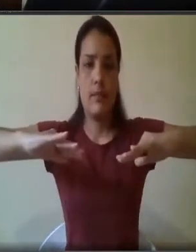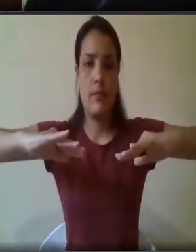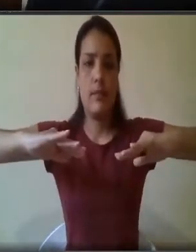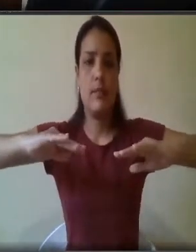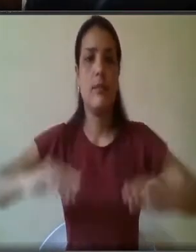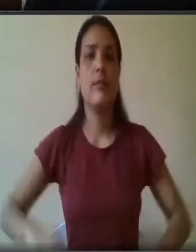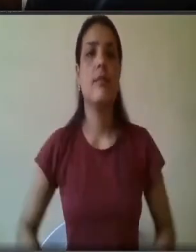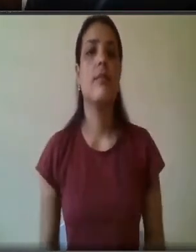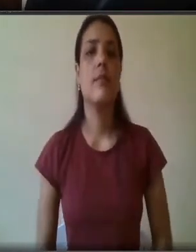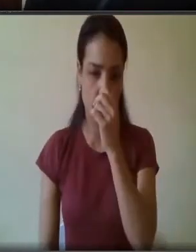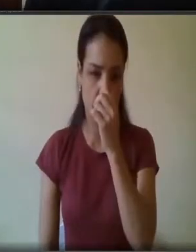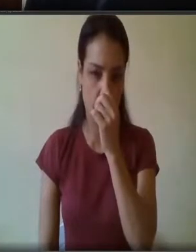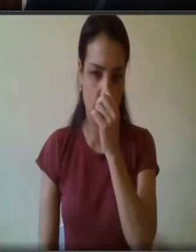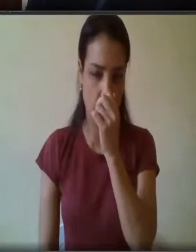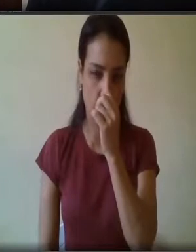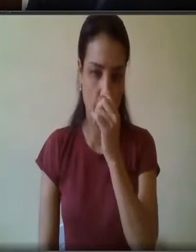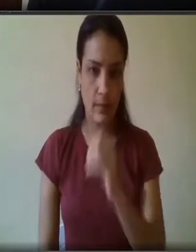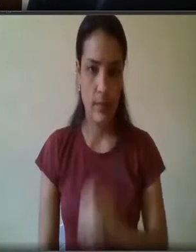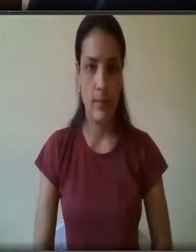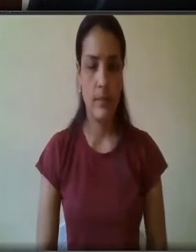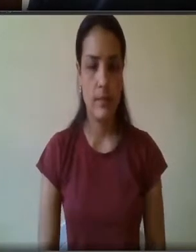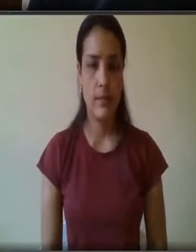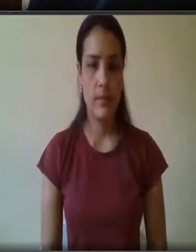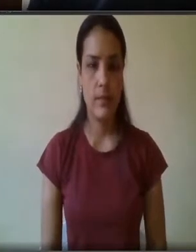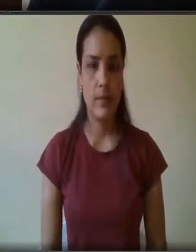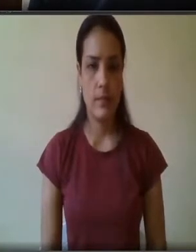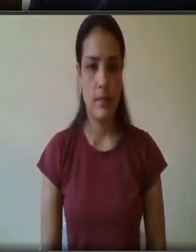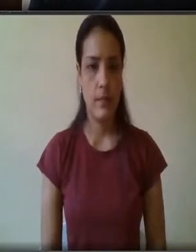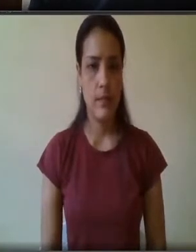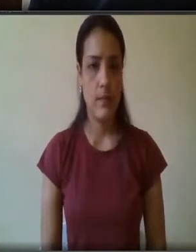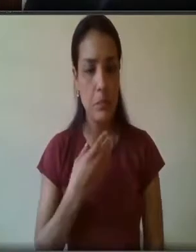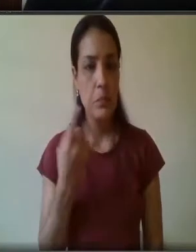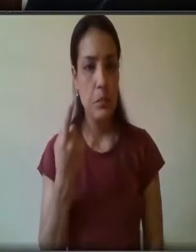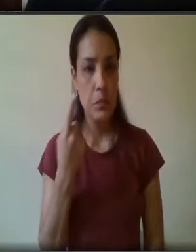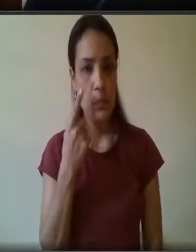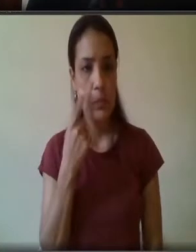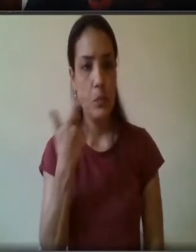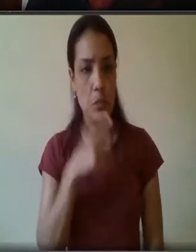Enfim. É mais para vocês visualizarem.